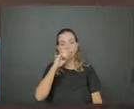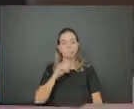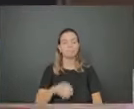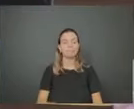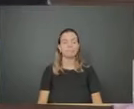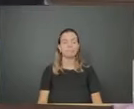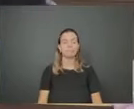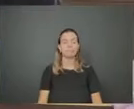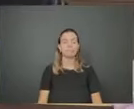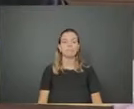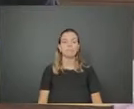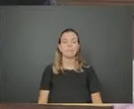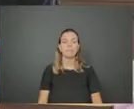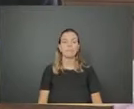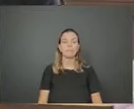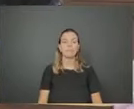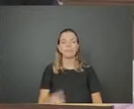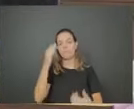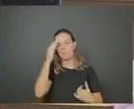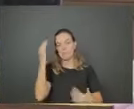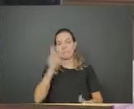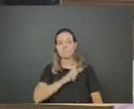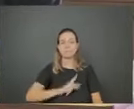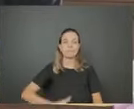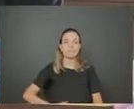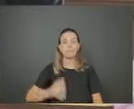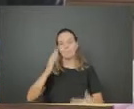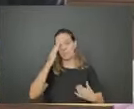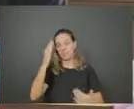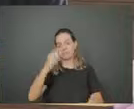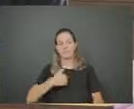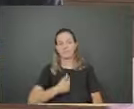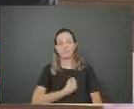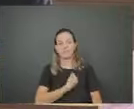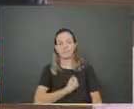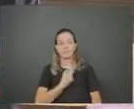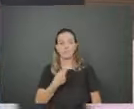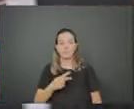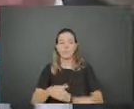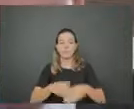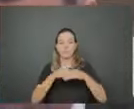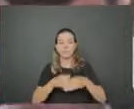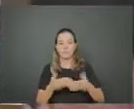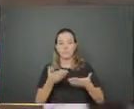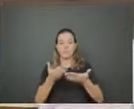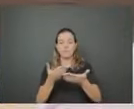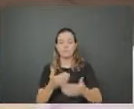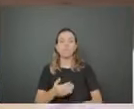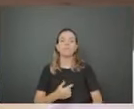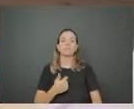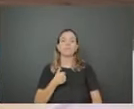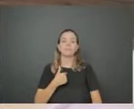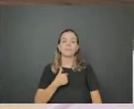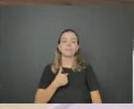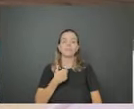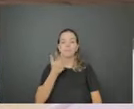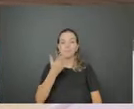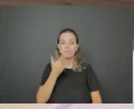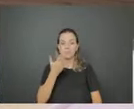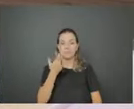1:30. Obrigada, presidente. Agradeço, cumprimento aqui o coronel Hudson e coloco as minhas considerações aqui, já agradecendo